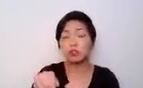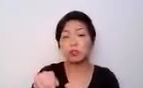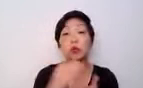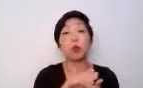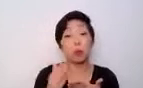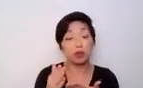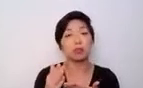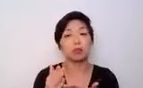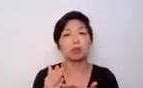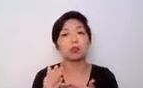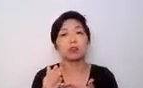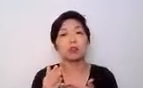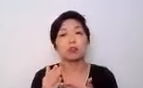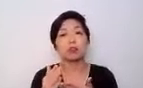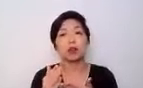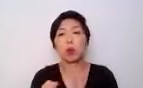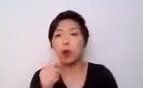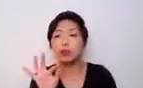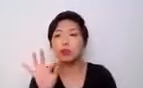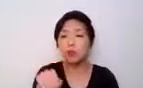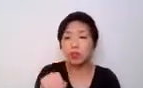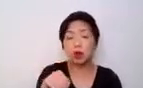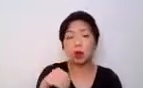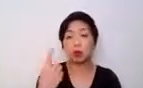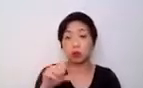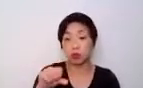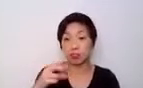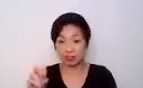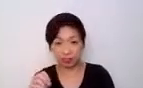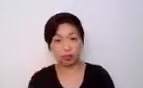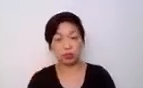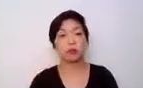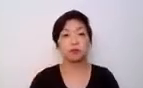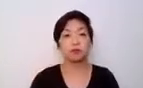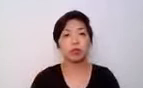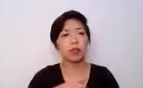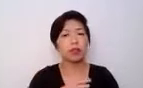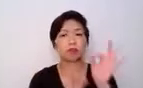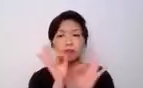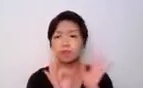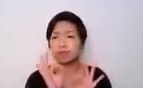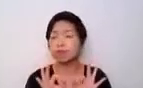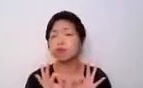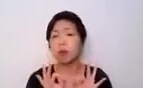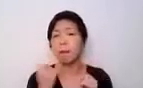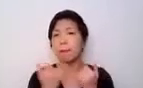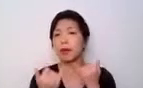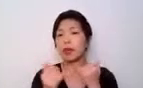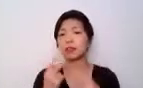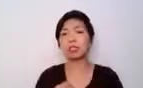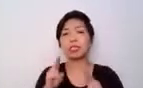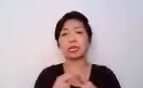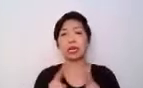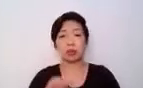a gente percebe também como ele tem ornamentos mas muito mais discretos vamos dizer assim de uma